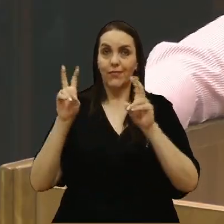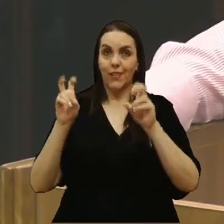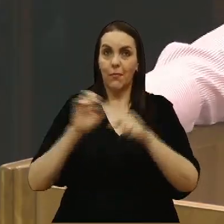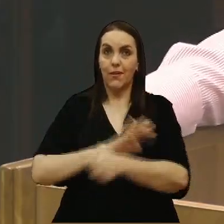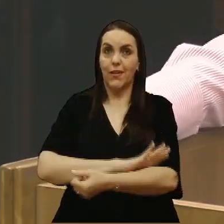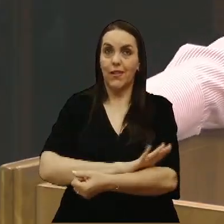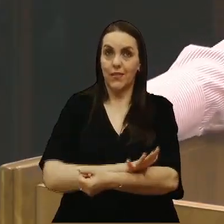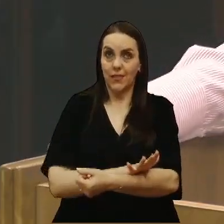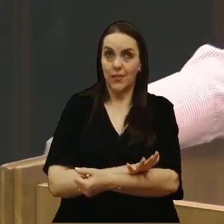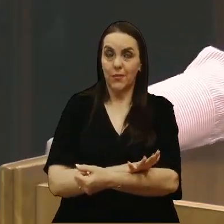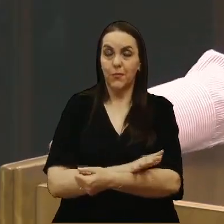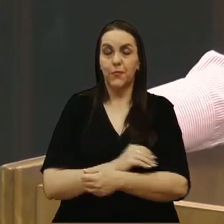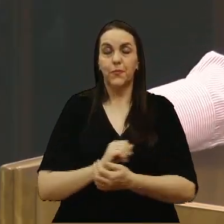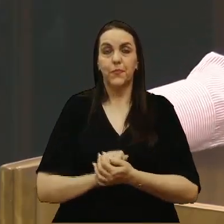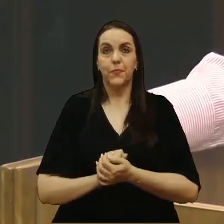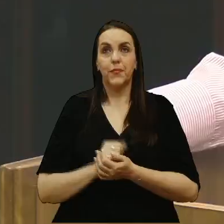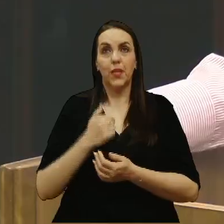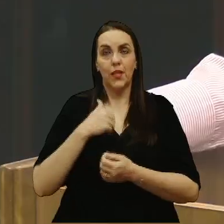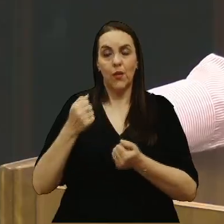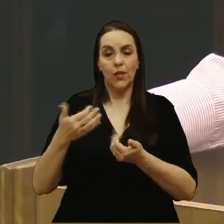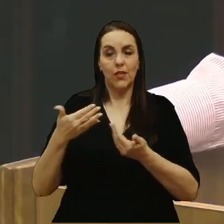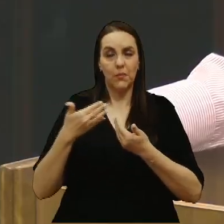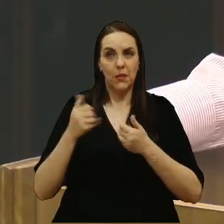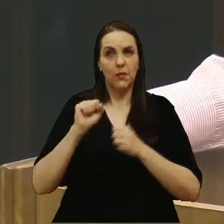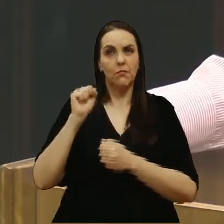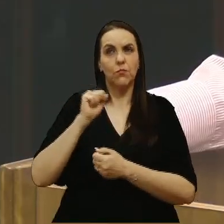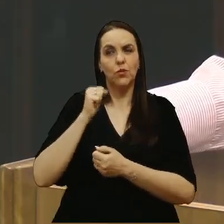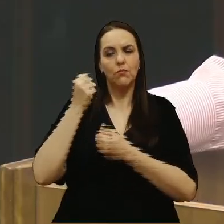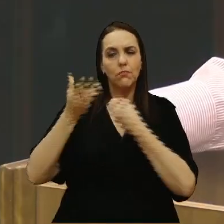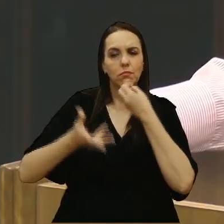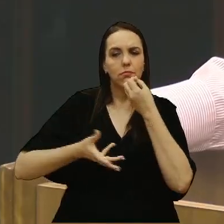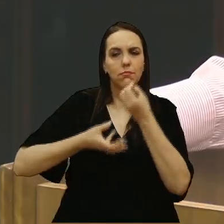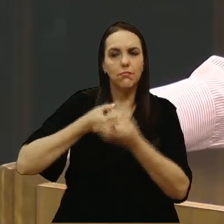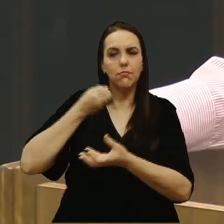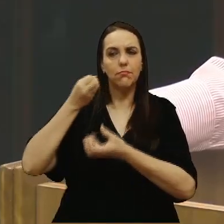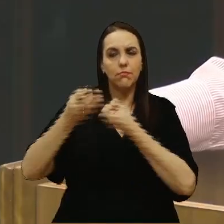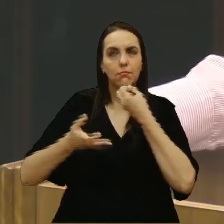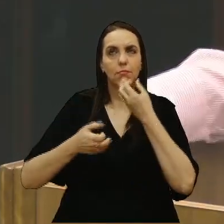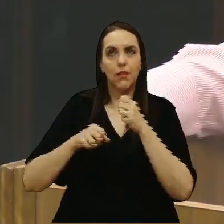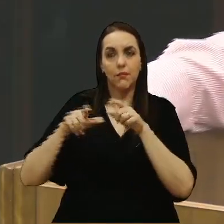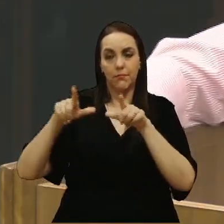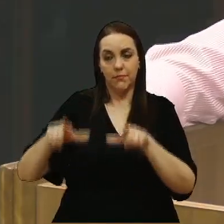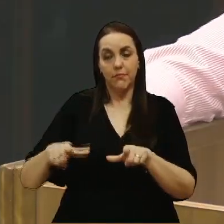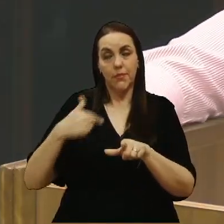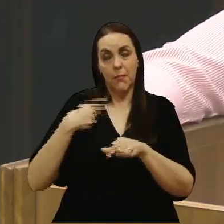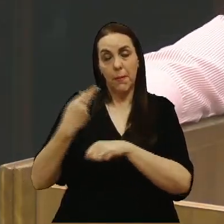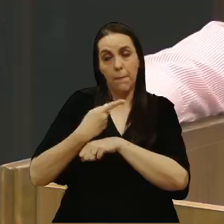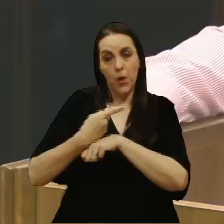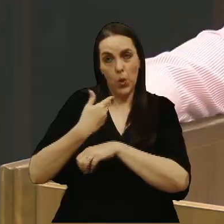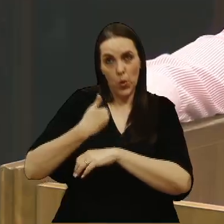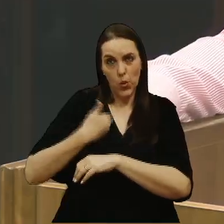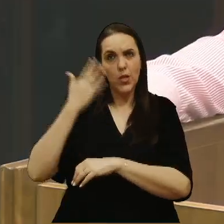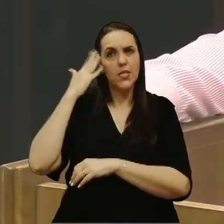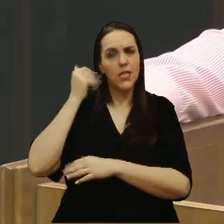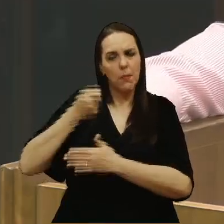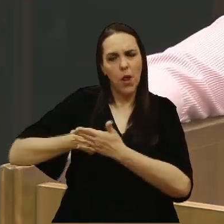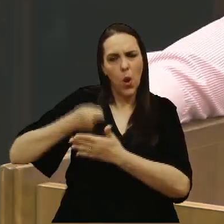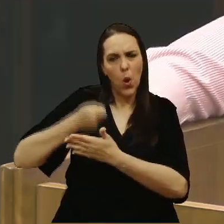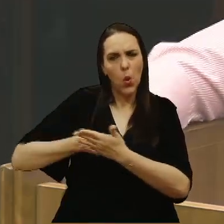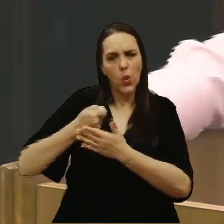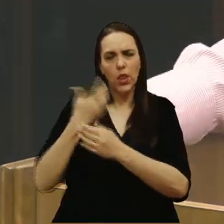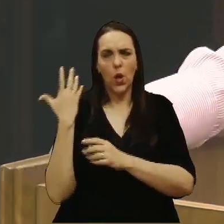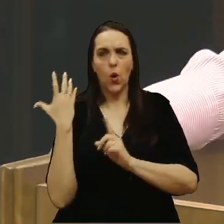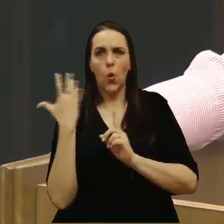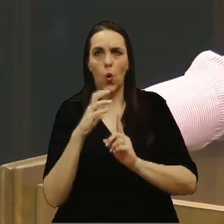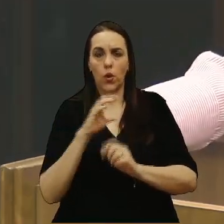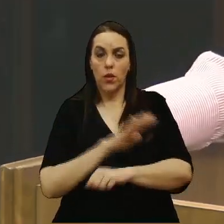racismo, e eu tenho recebido muitos relatos no meu gabinete, as pessoas acabam me procurando, sabem que a luta do antirracismo é uma